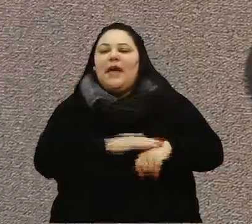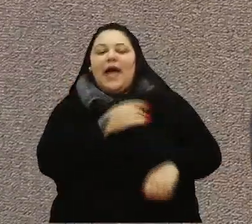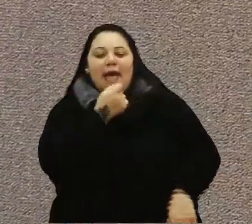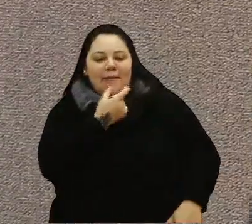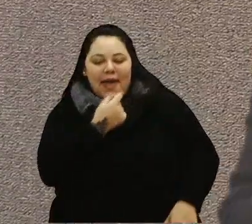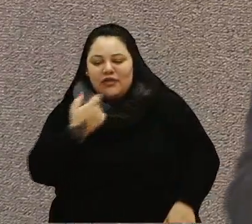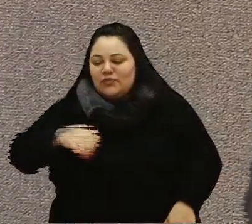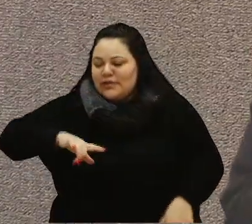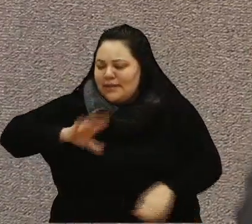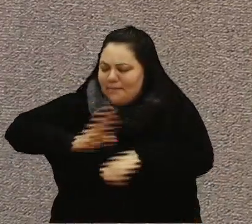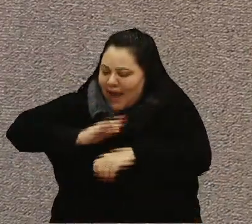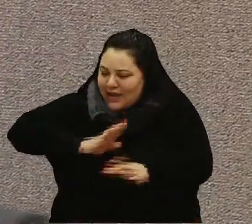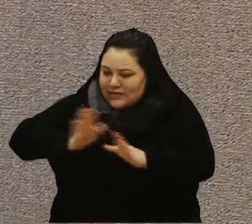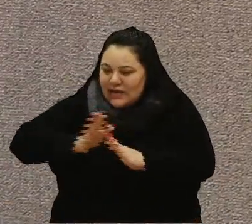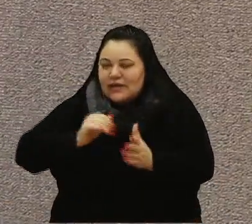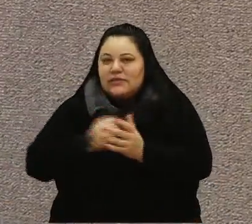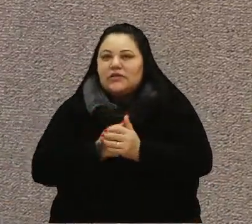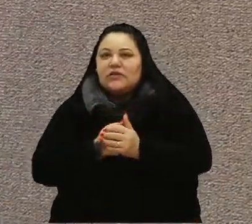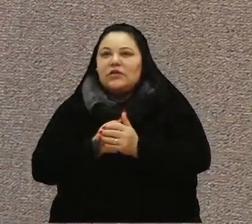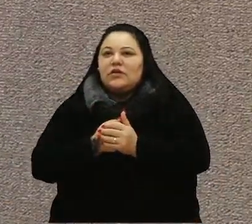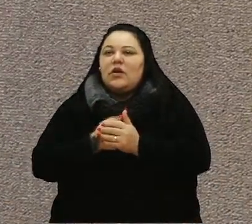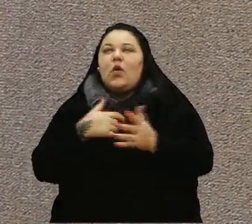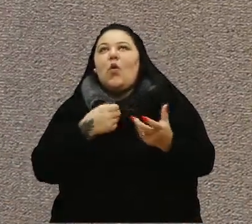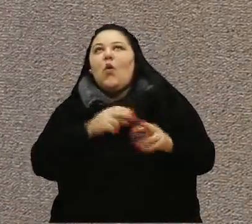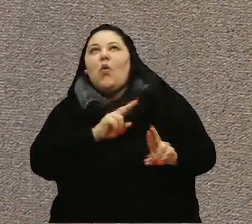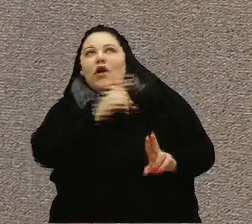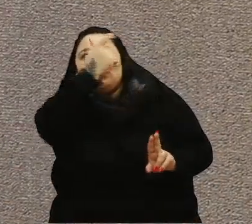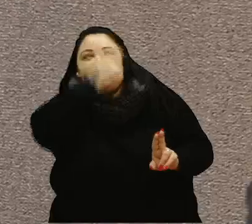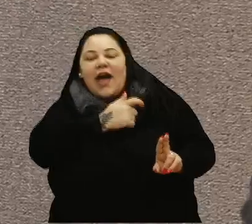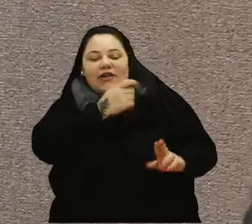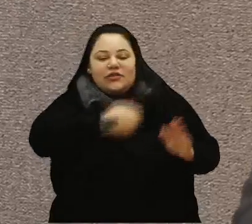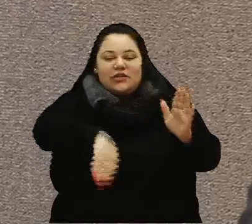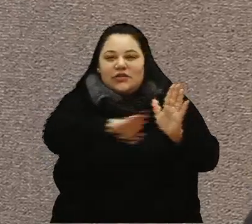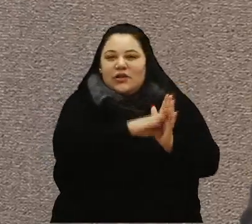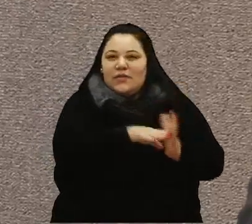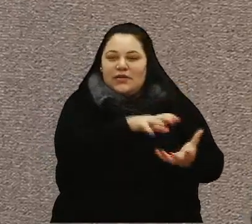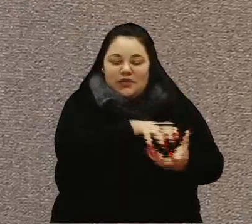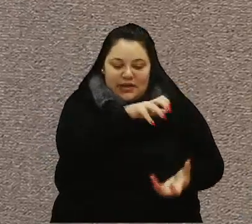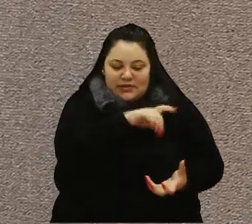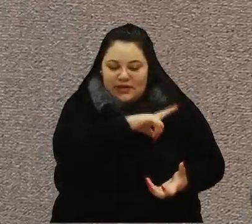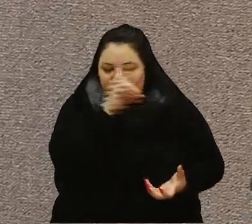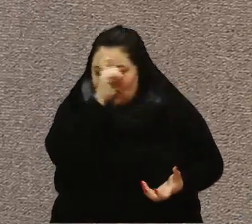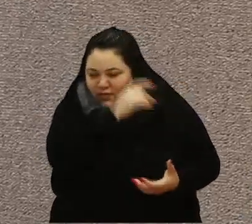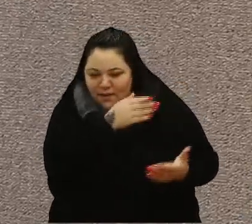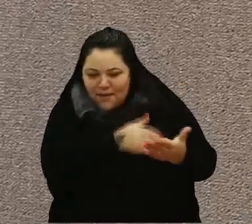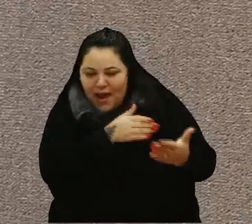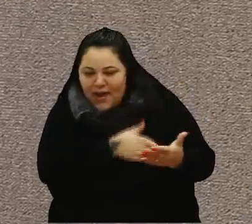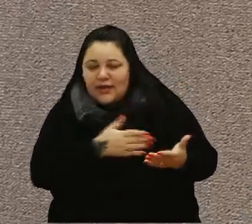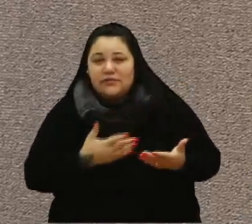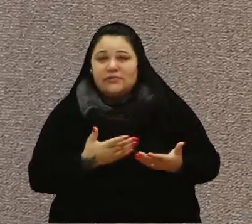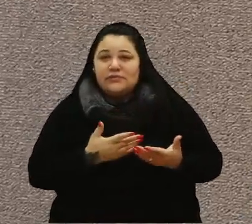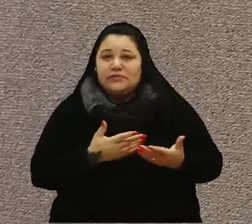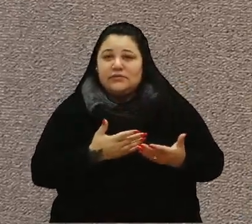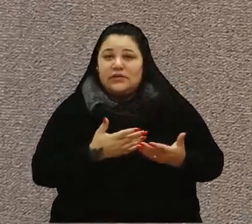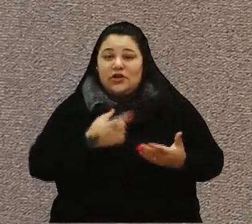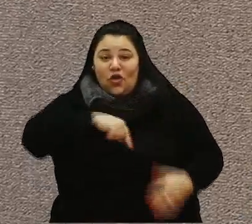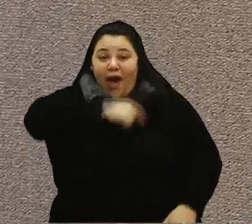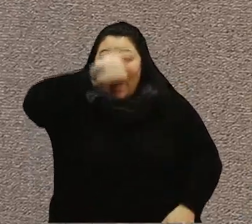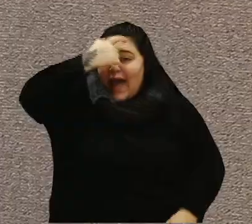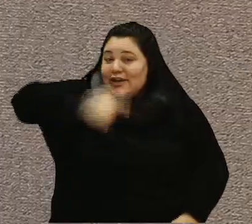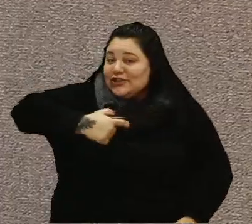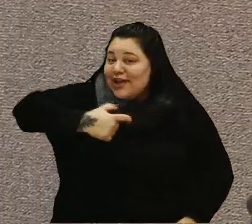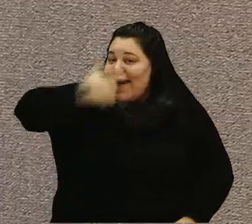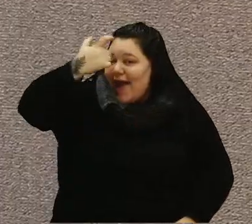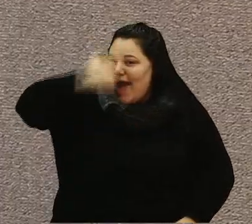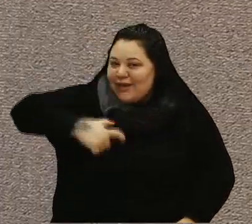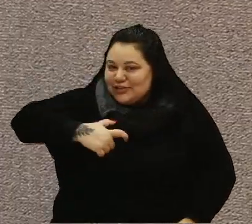precisa ter acesso. Não, a gente acha que é o estacionamento para o idoso, porque ele tem dificuldade. A gente acha, e é importante que a gente